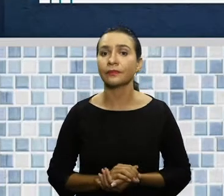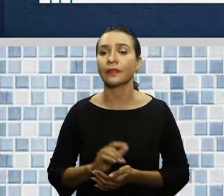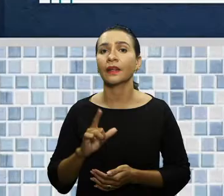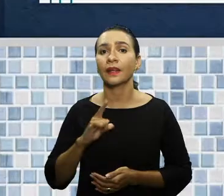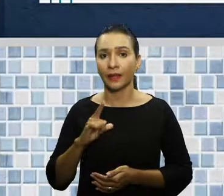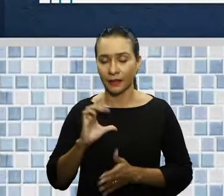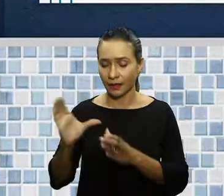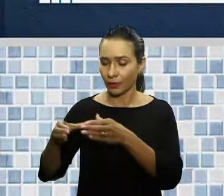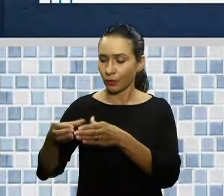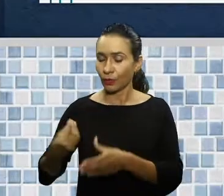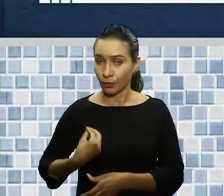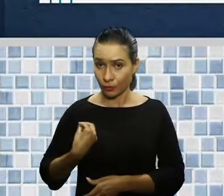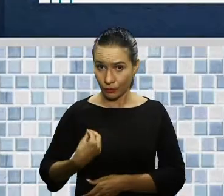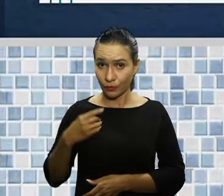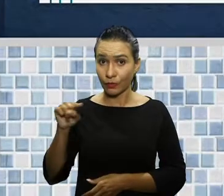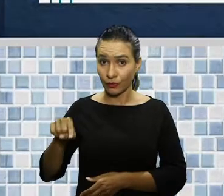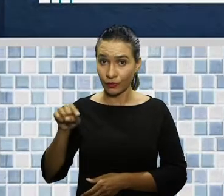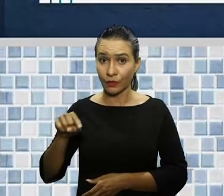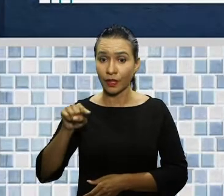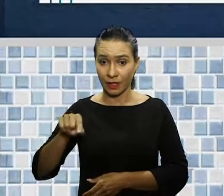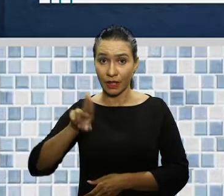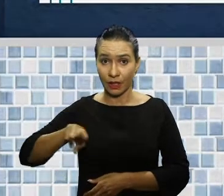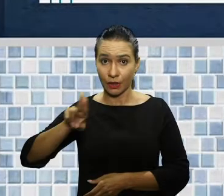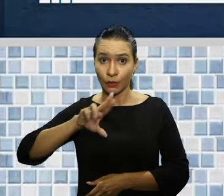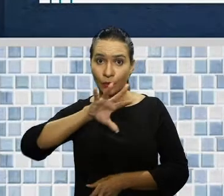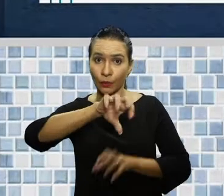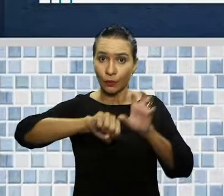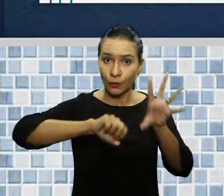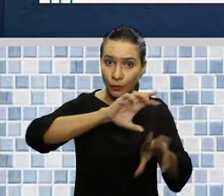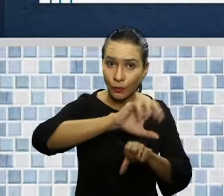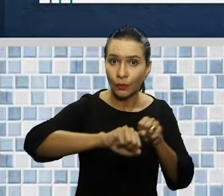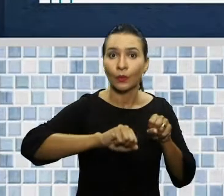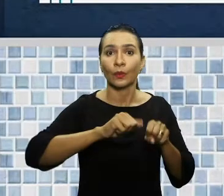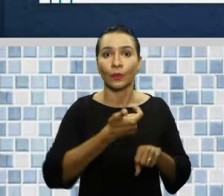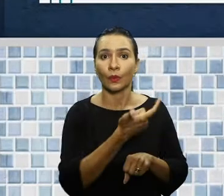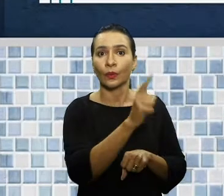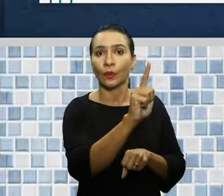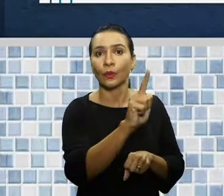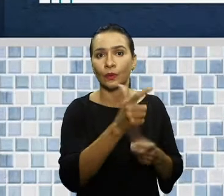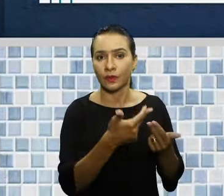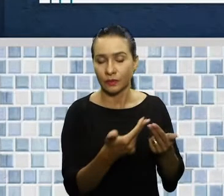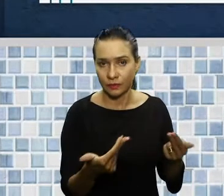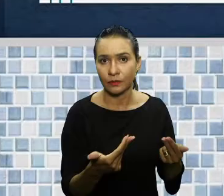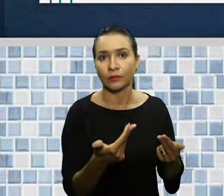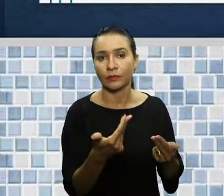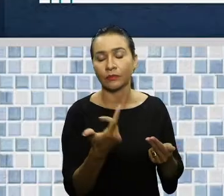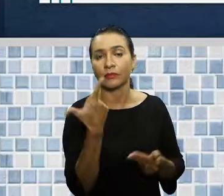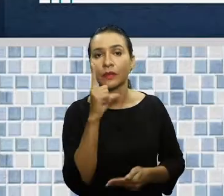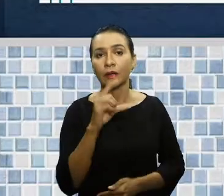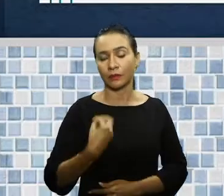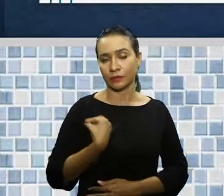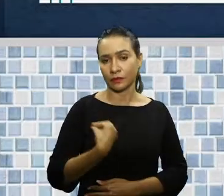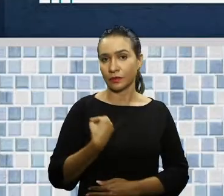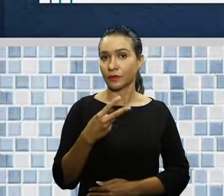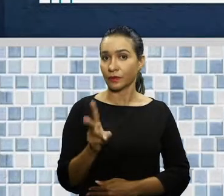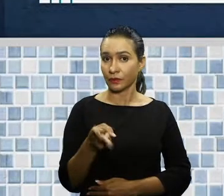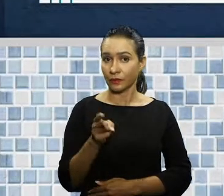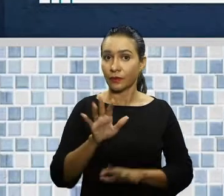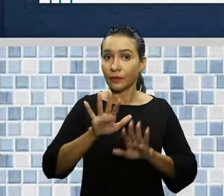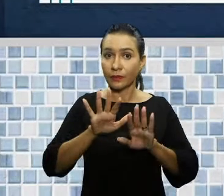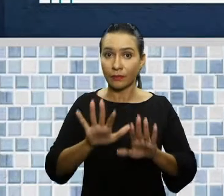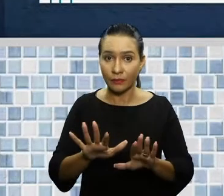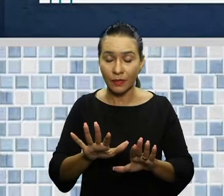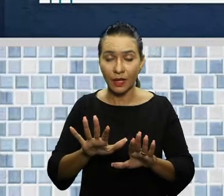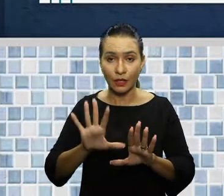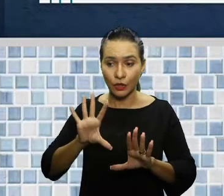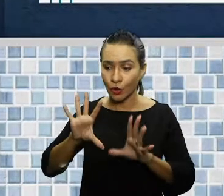uso dos recursos da biodiversidade para sua sobrevivência, mas nem todos